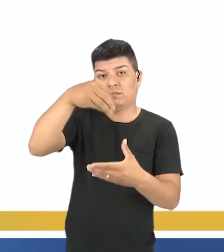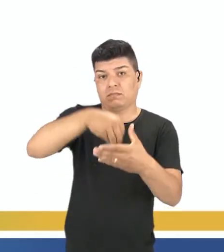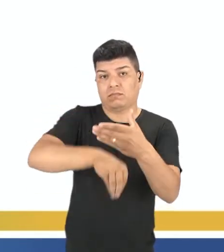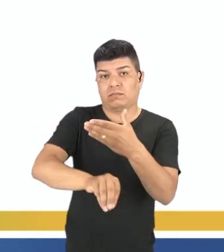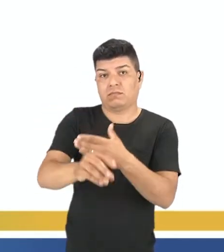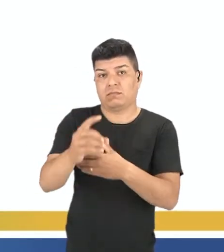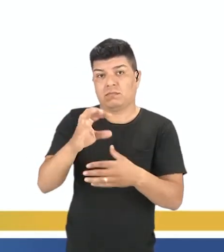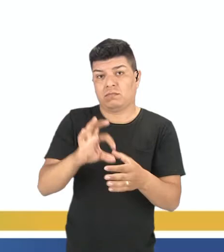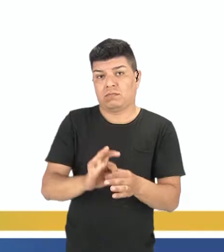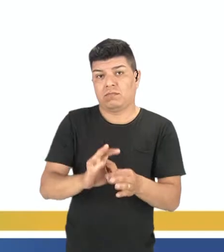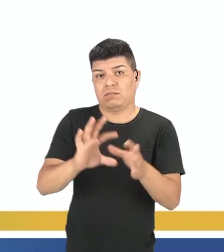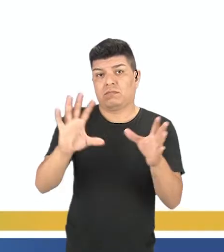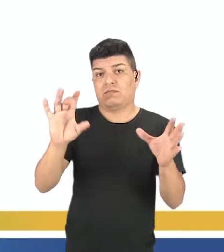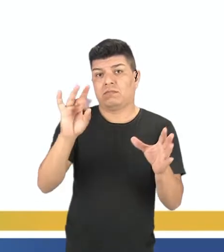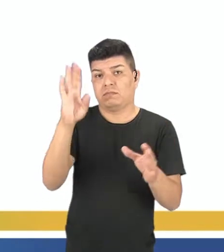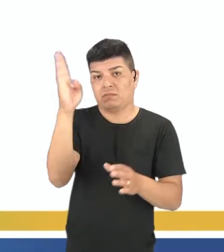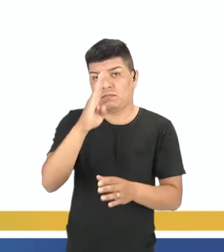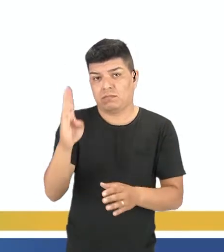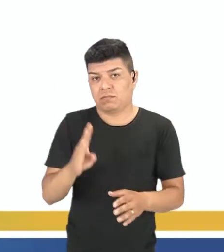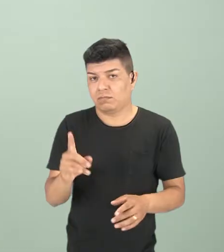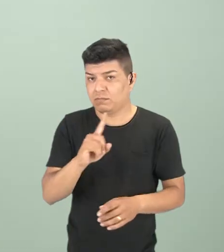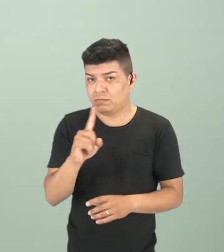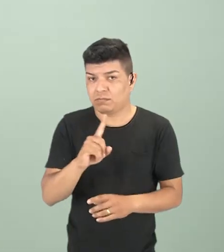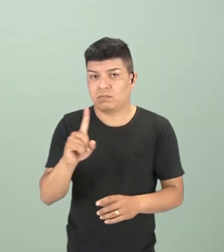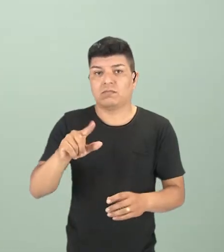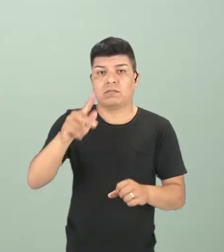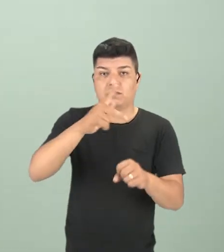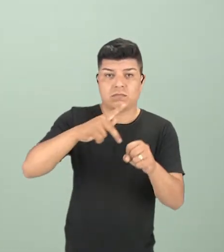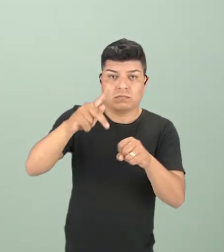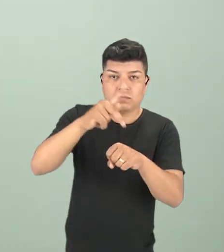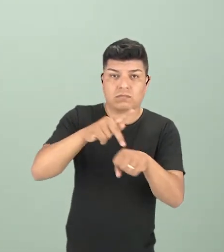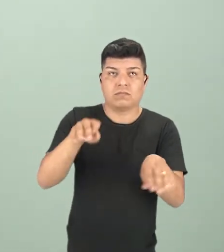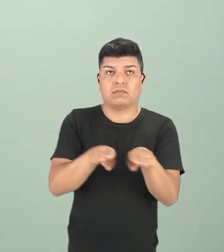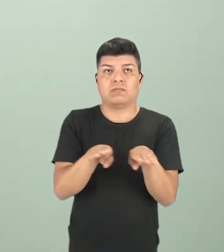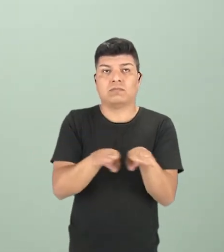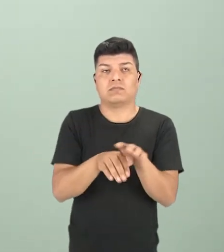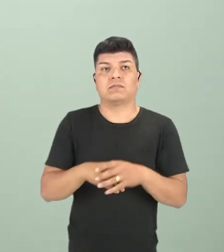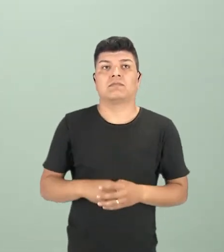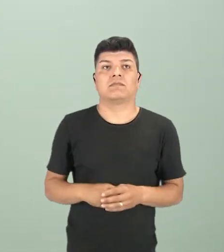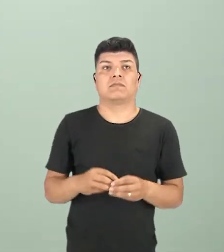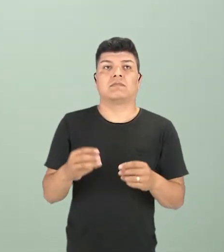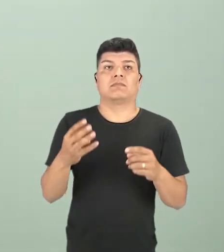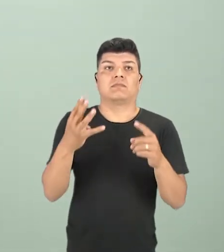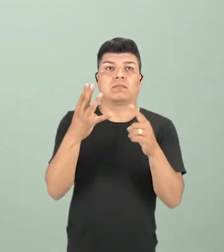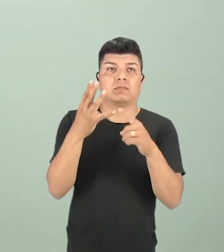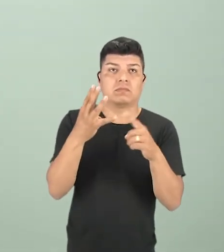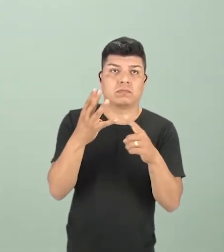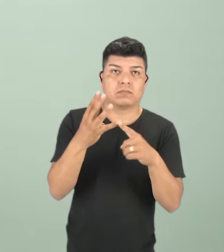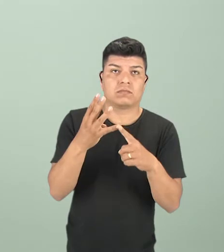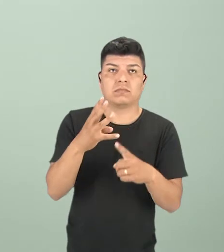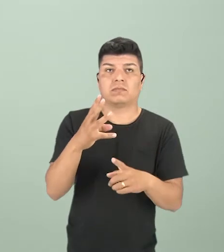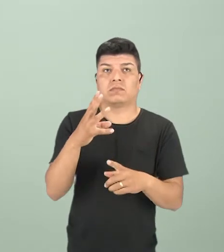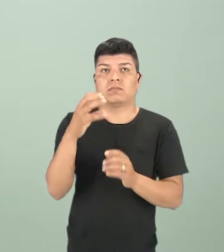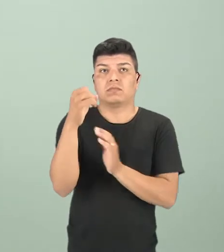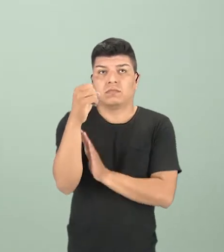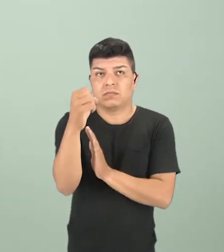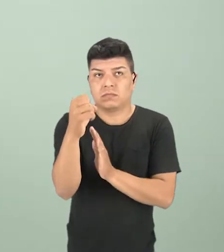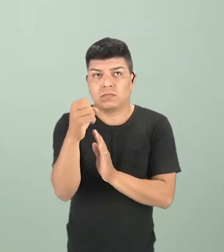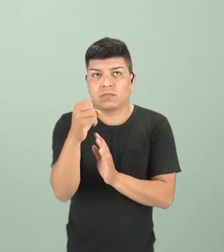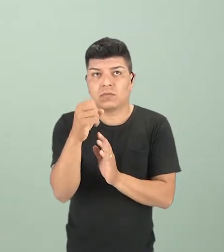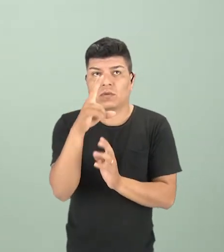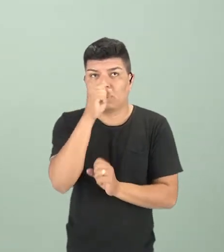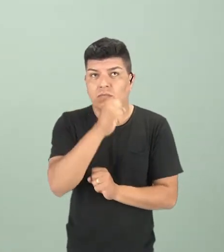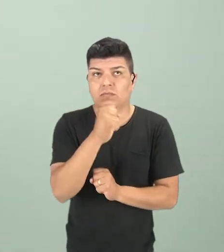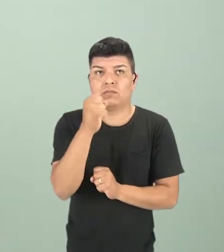de dependência, não só no Brasil, como eu falei, em outras nações também. Outro ponto aí, fortalecimento da elite colonial. A